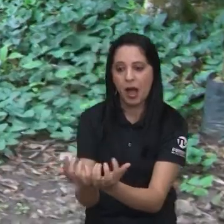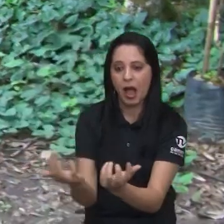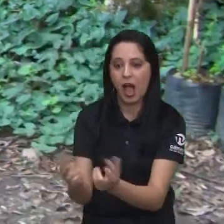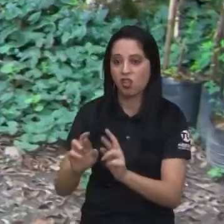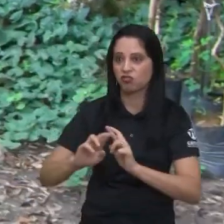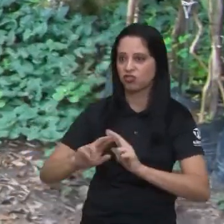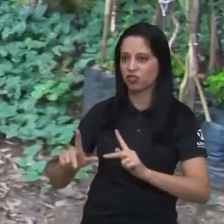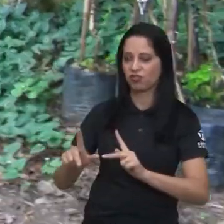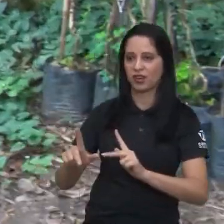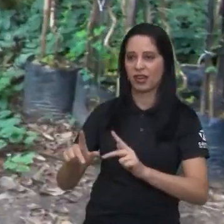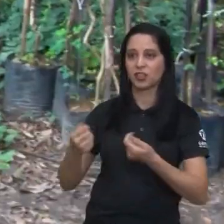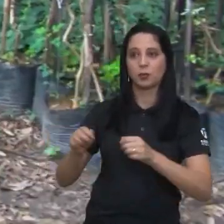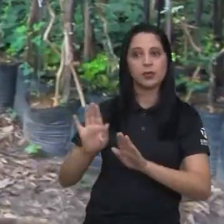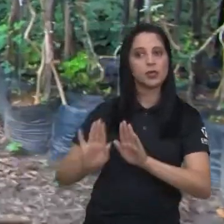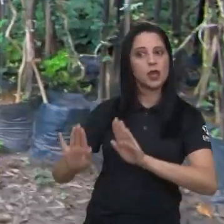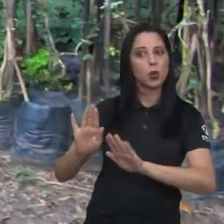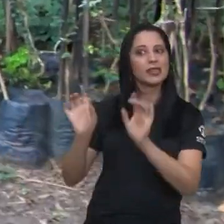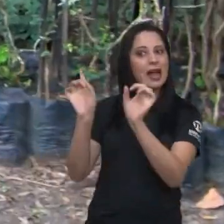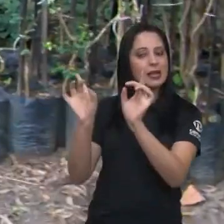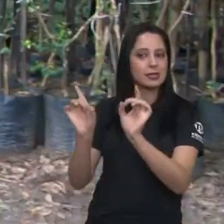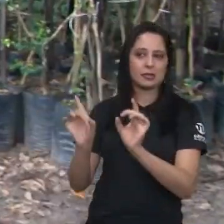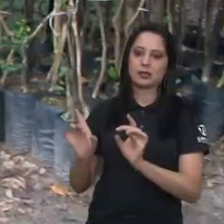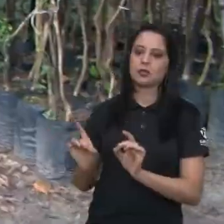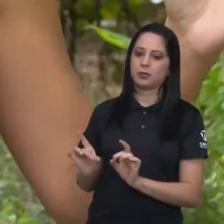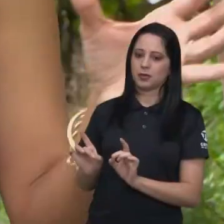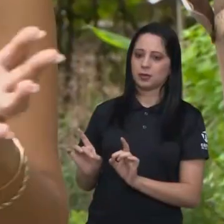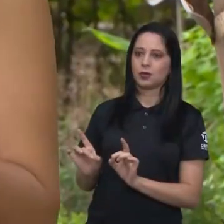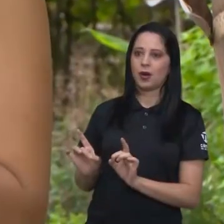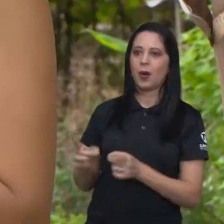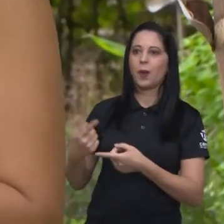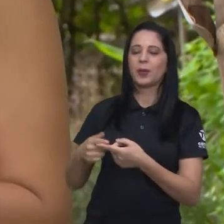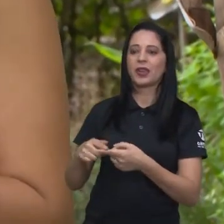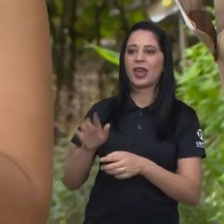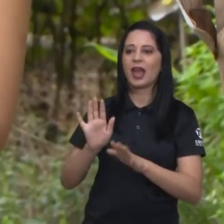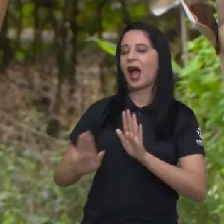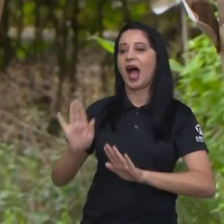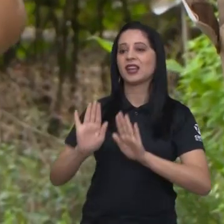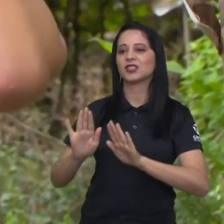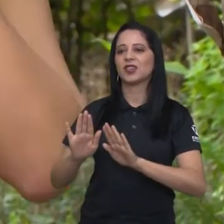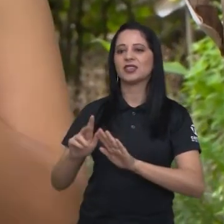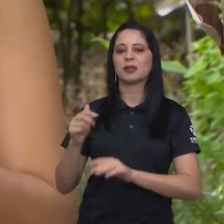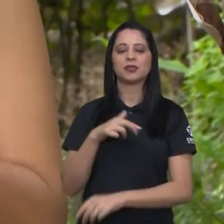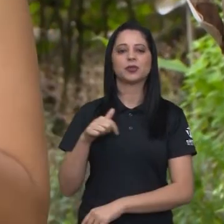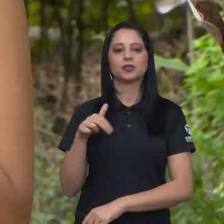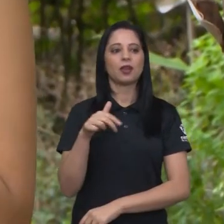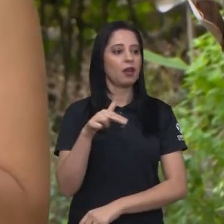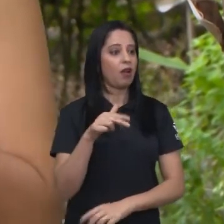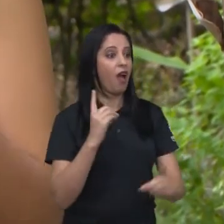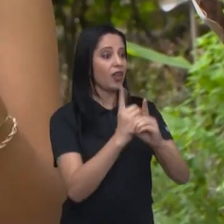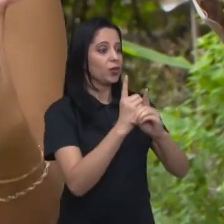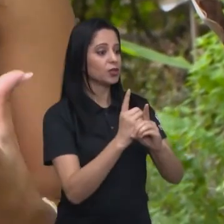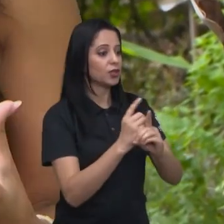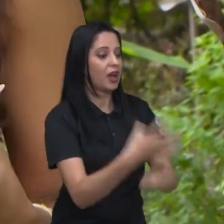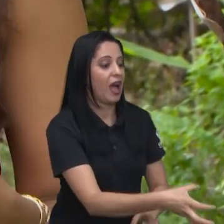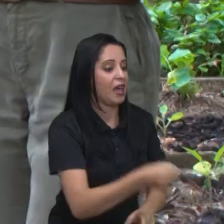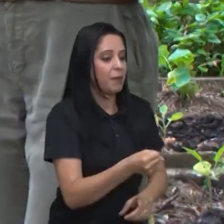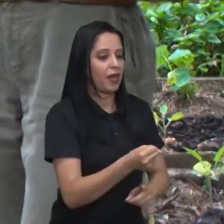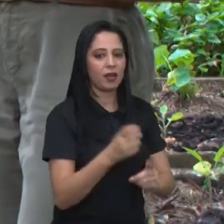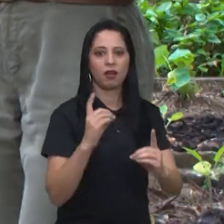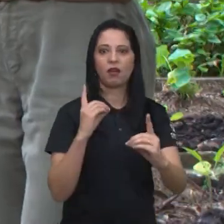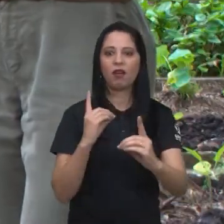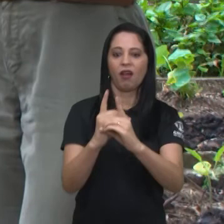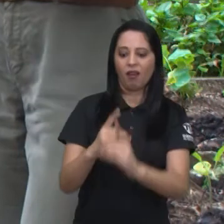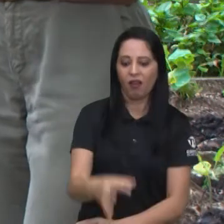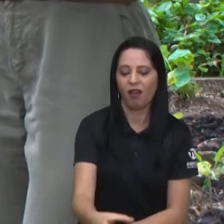cuidado especial é que muitas pessoas começam a identificar elas pelas ruas. E aí nesse caso a gente tem que ter uma atenção sobre